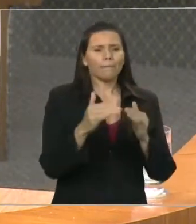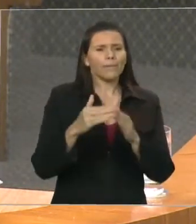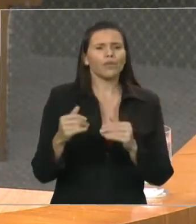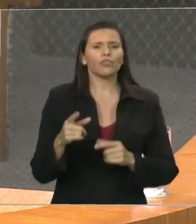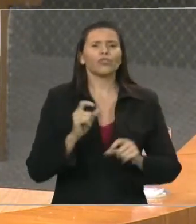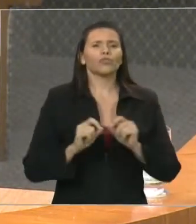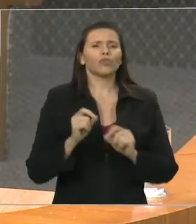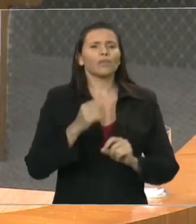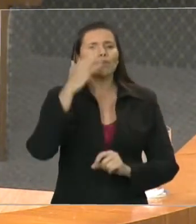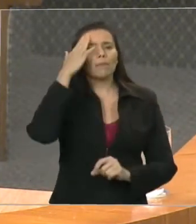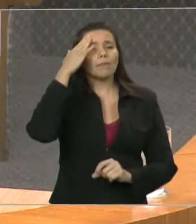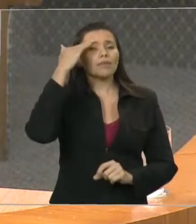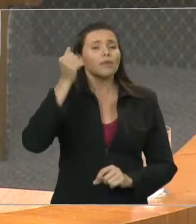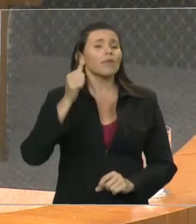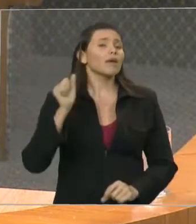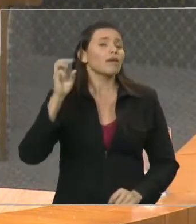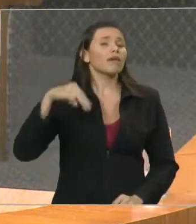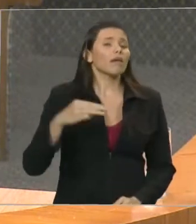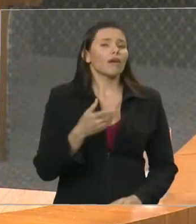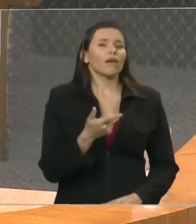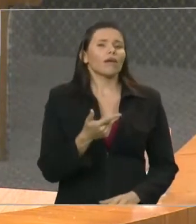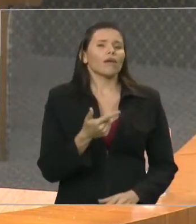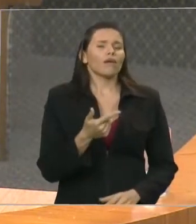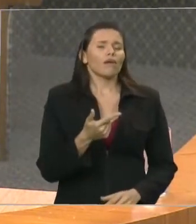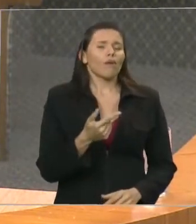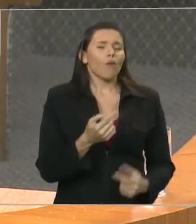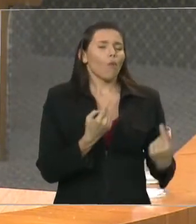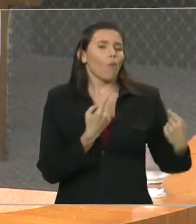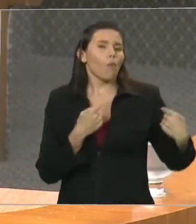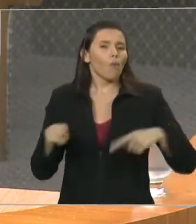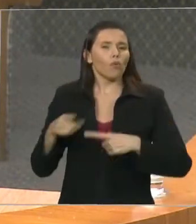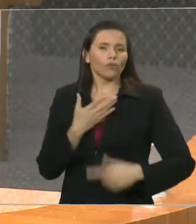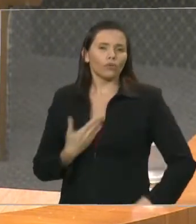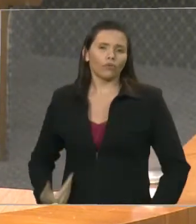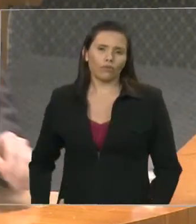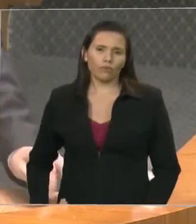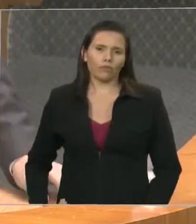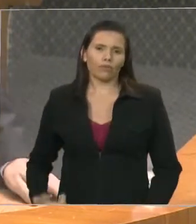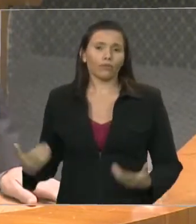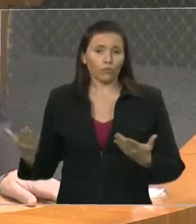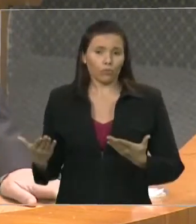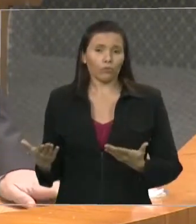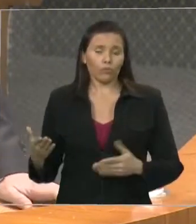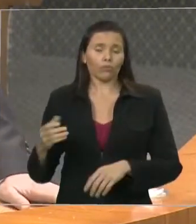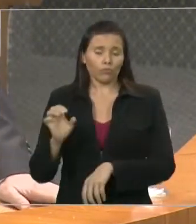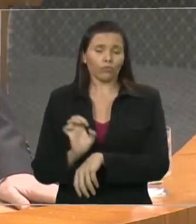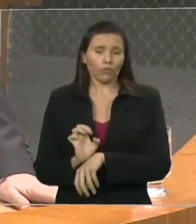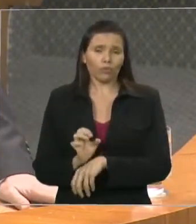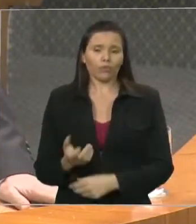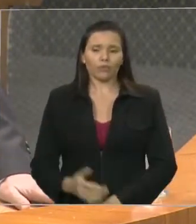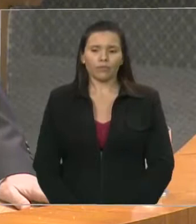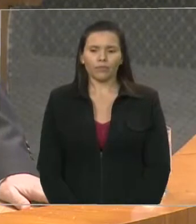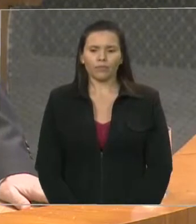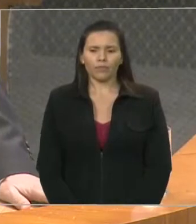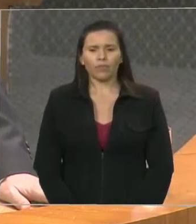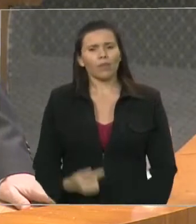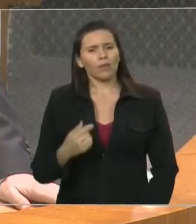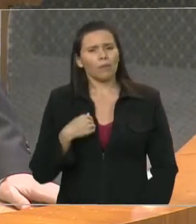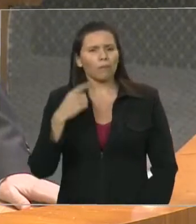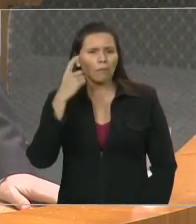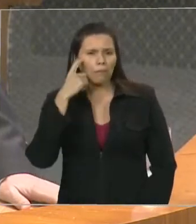eleitorais daqueles que fazem oposição ao atual governo, confesso que imaginava que teria